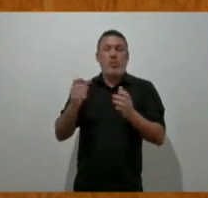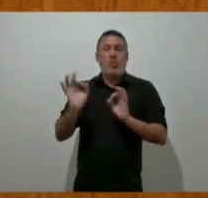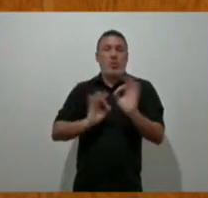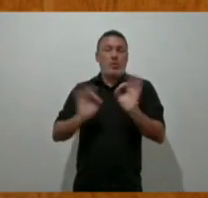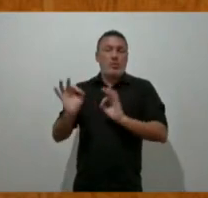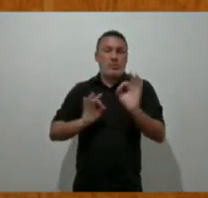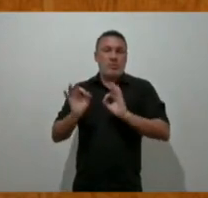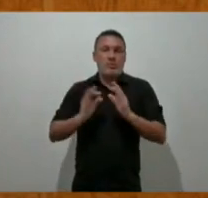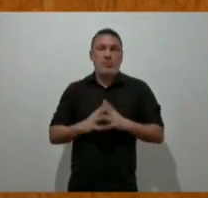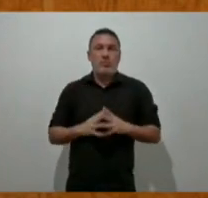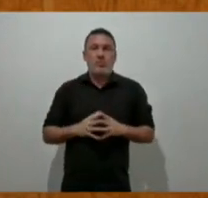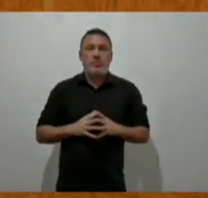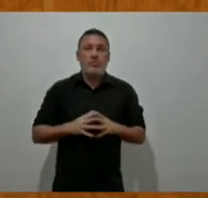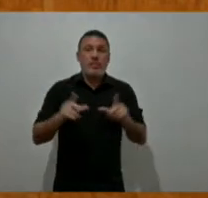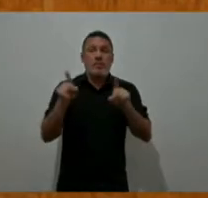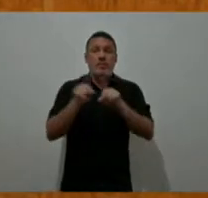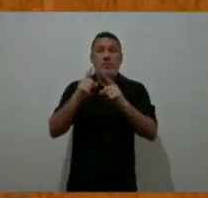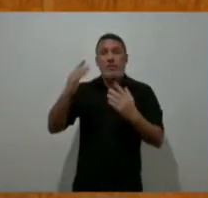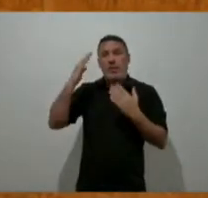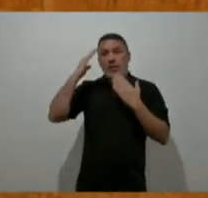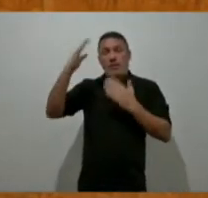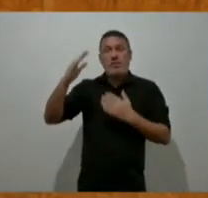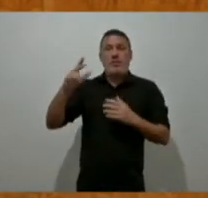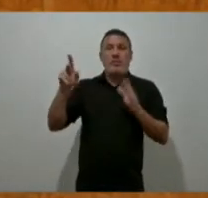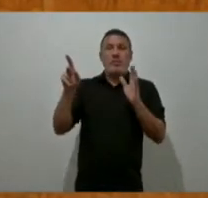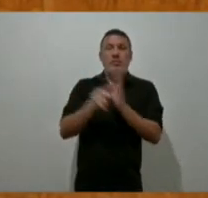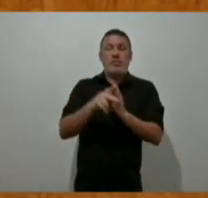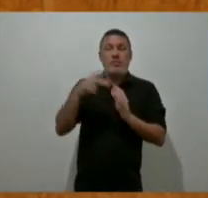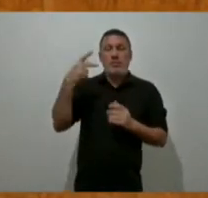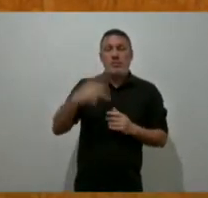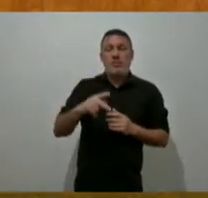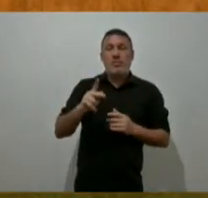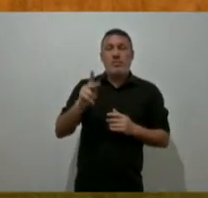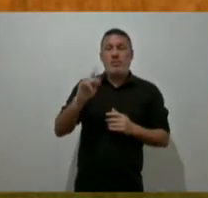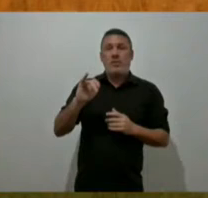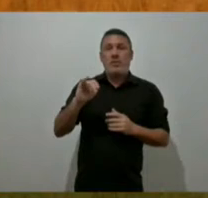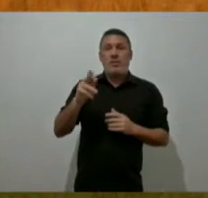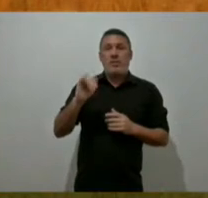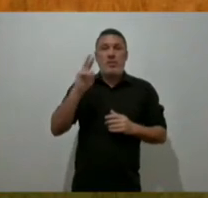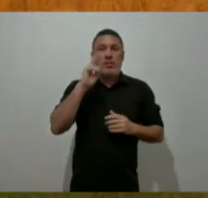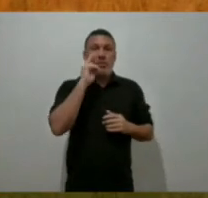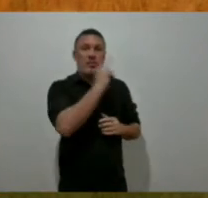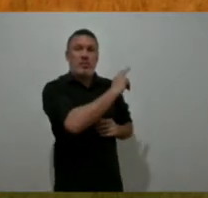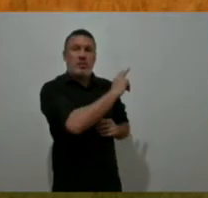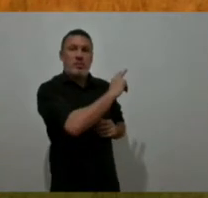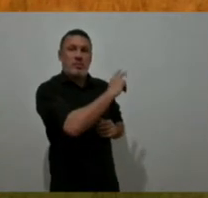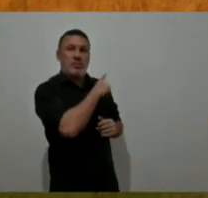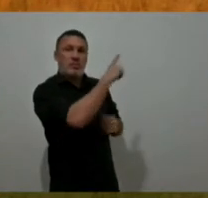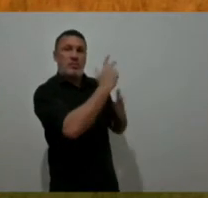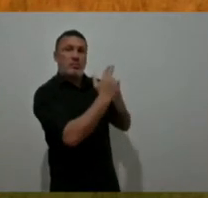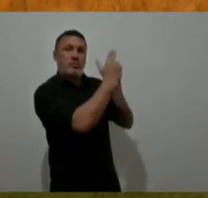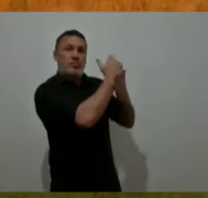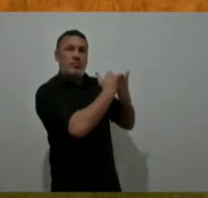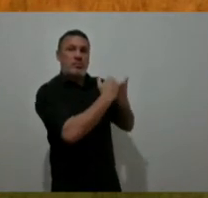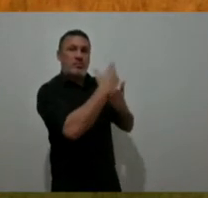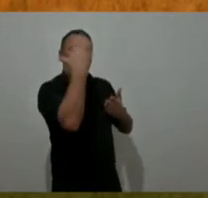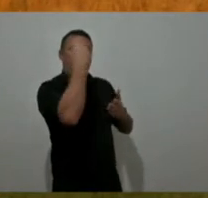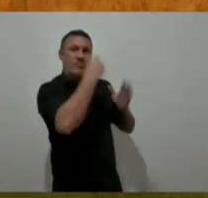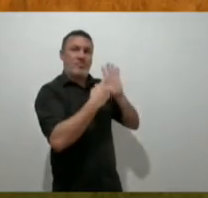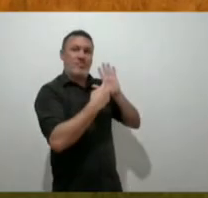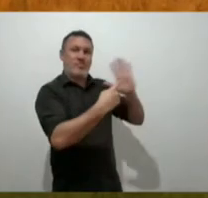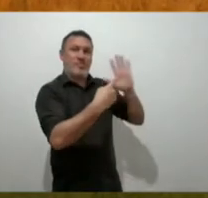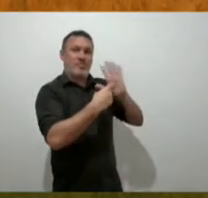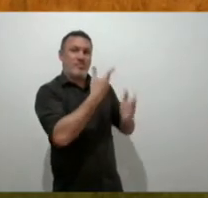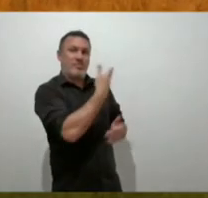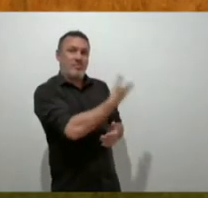Agradeço a artista capixaba Vivian Kiabai pela disponibilização dessa obra de arte aqui que embeleza os nossos estúdios